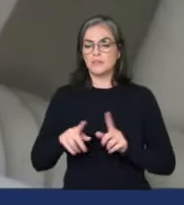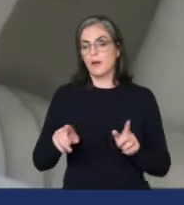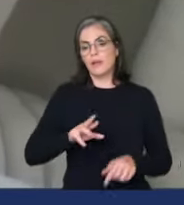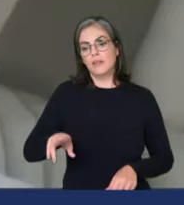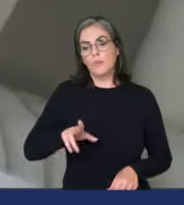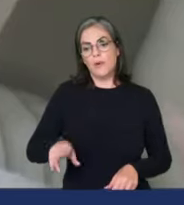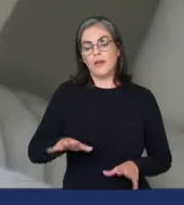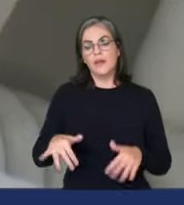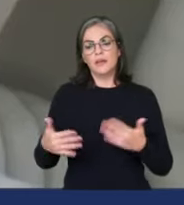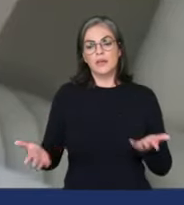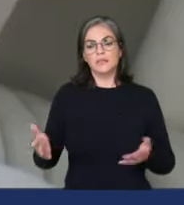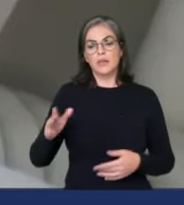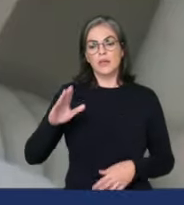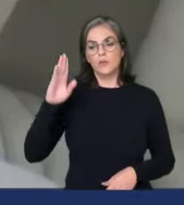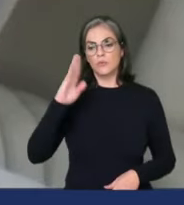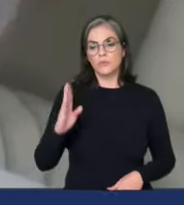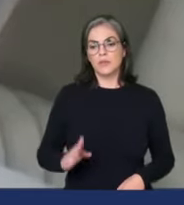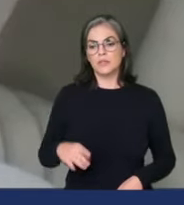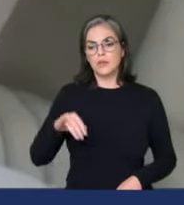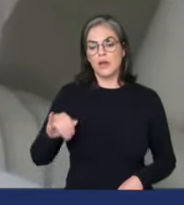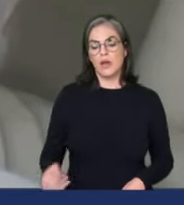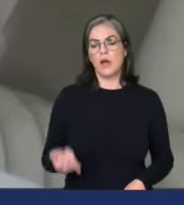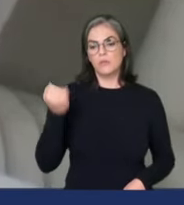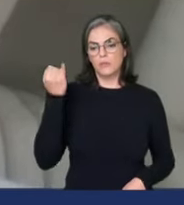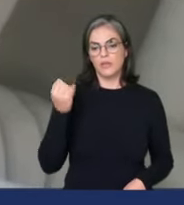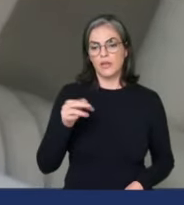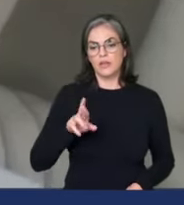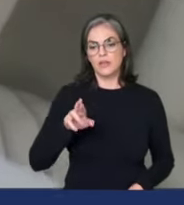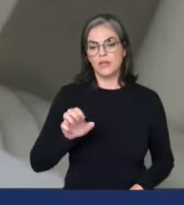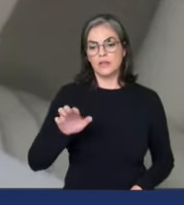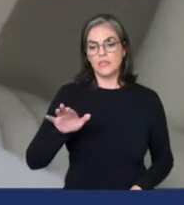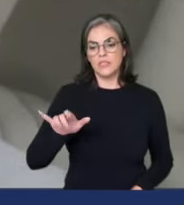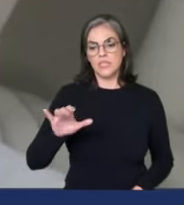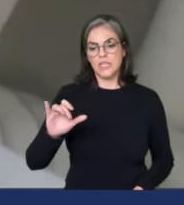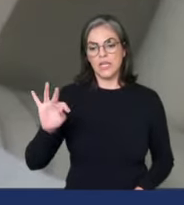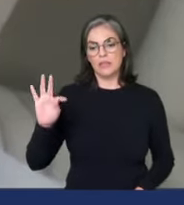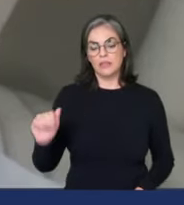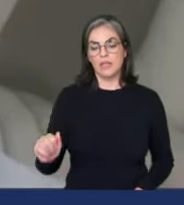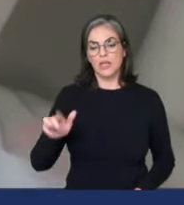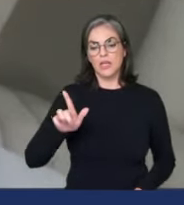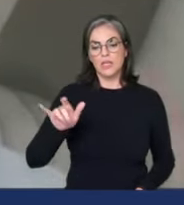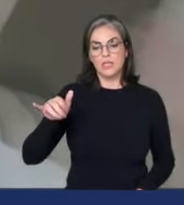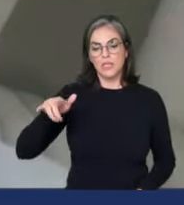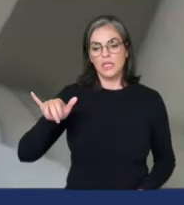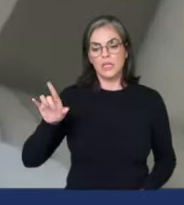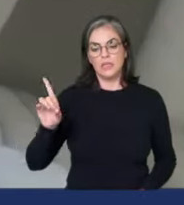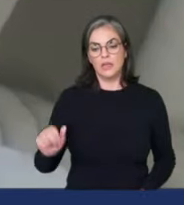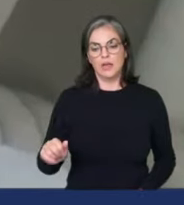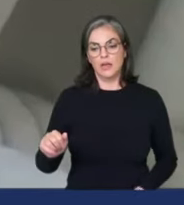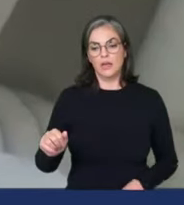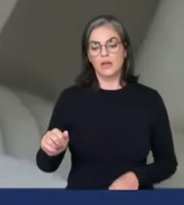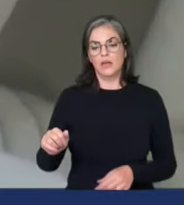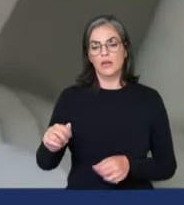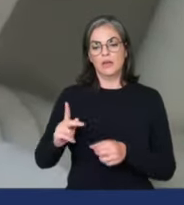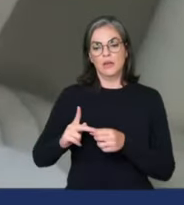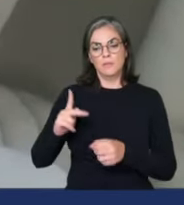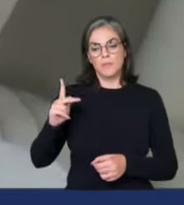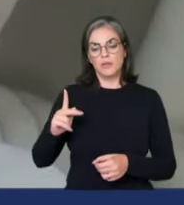paraíso da receita líquida das empresas petrolíferas. Então, o que é que precisa fazer no